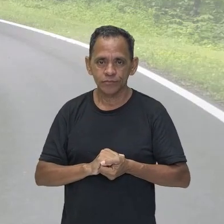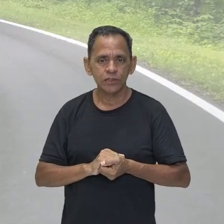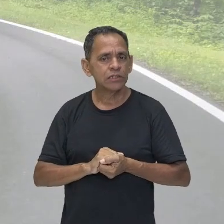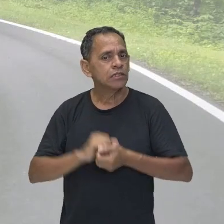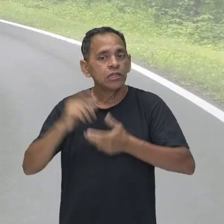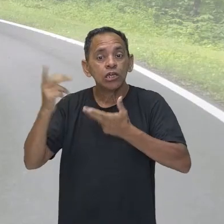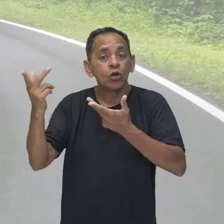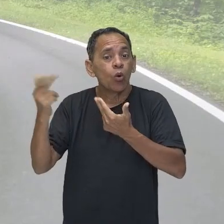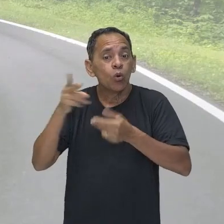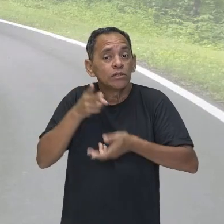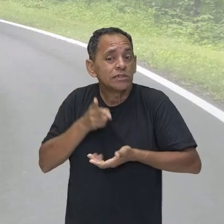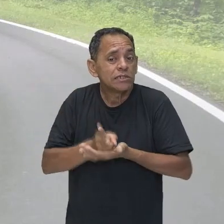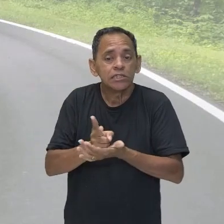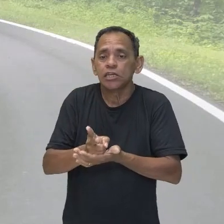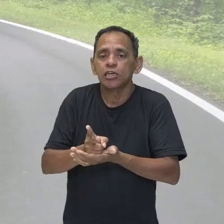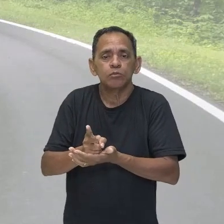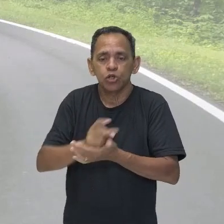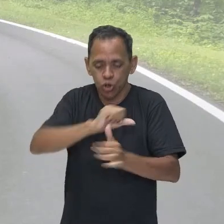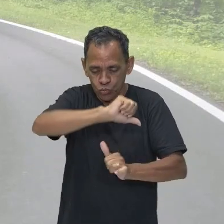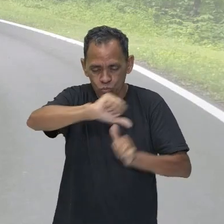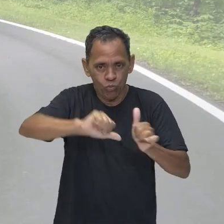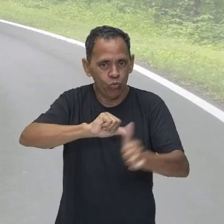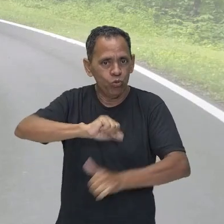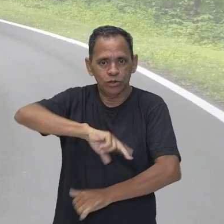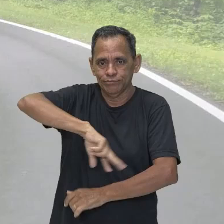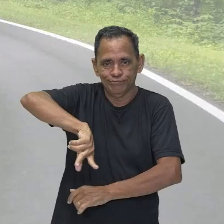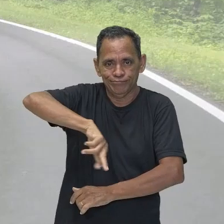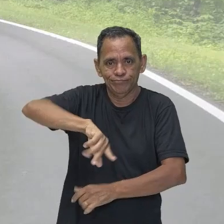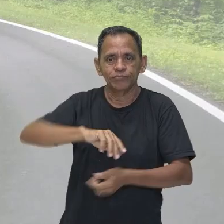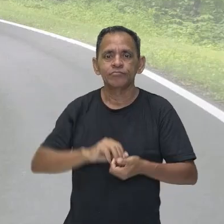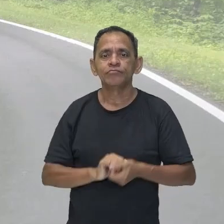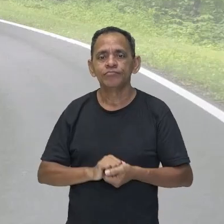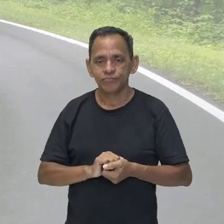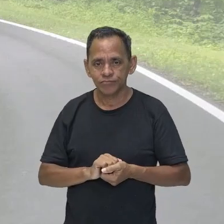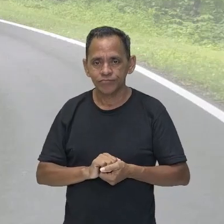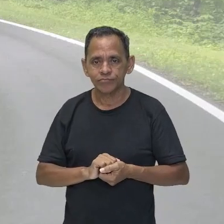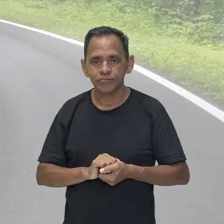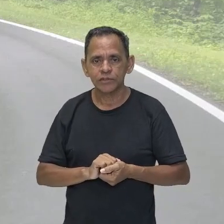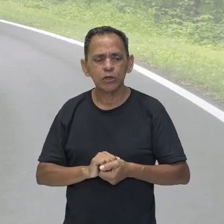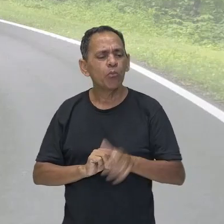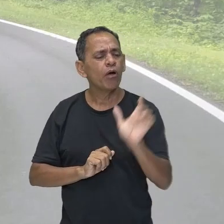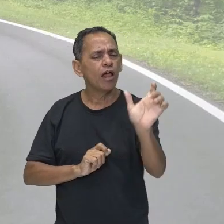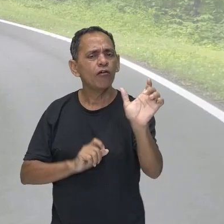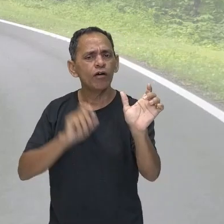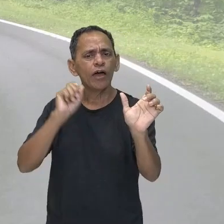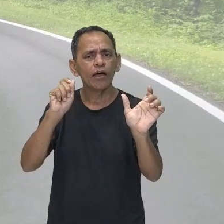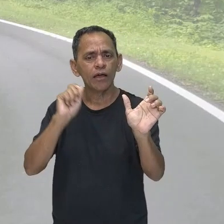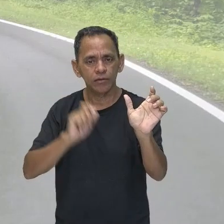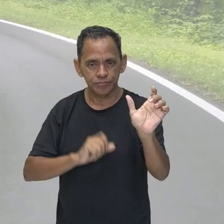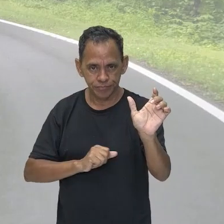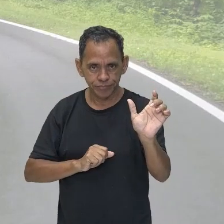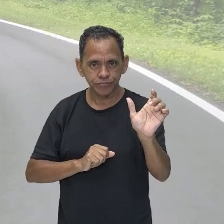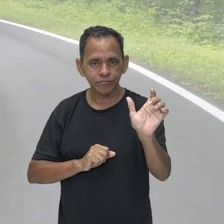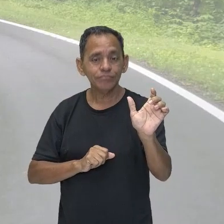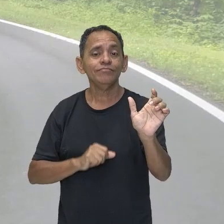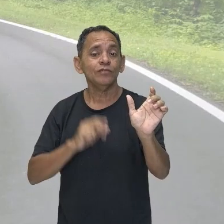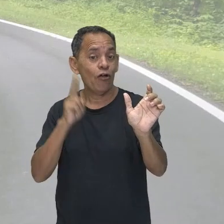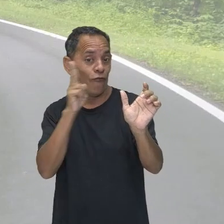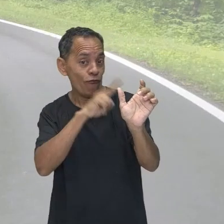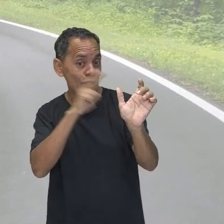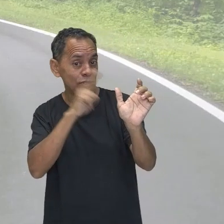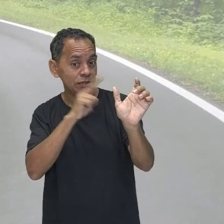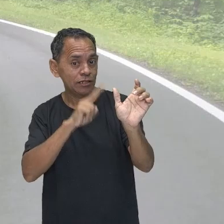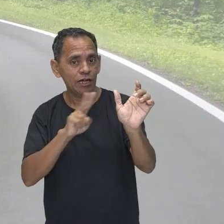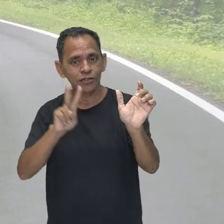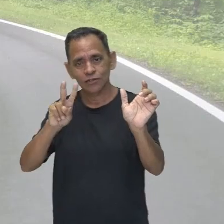igual, que ela não muda. E que grandeza é essa? Muito bem, eu escutei daqui quando tu gritou.